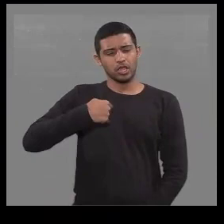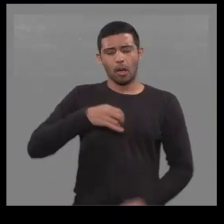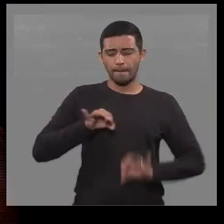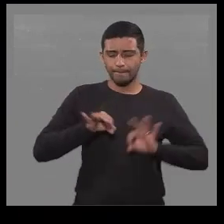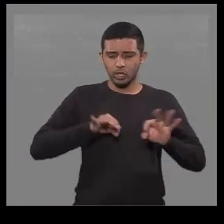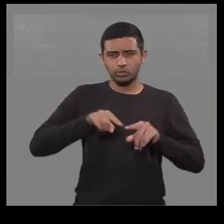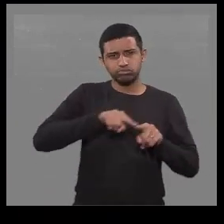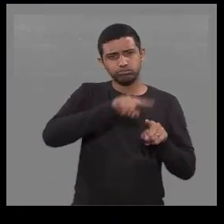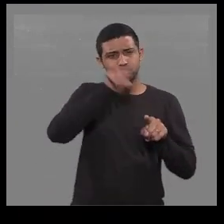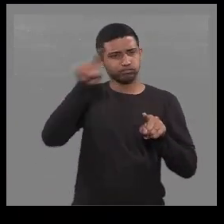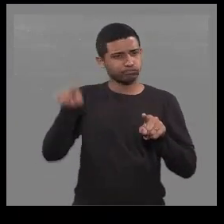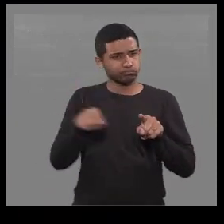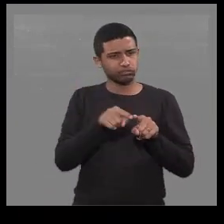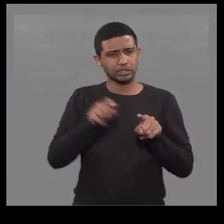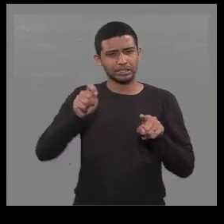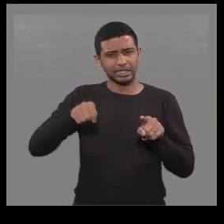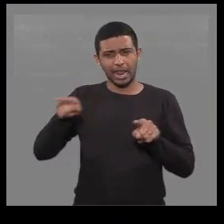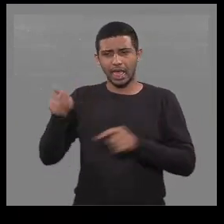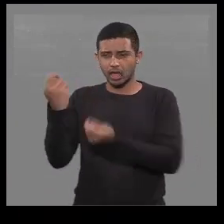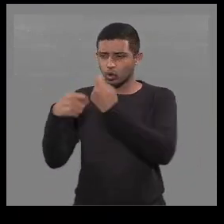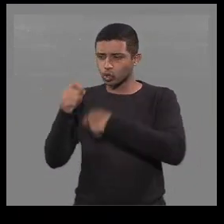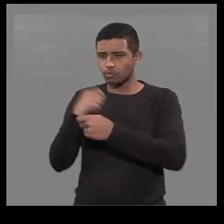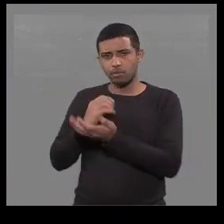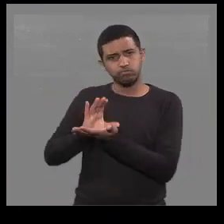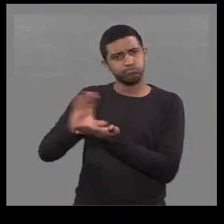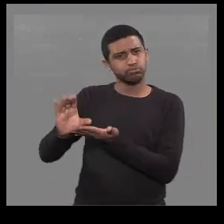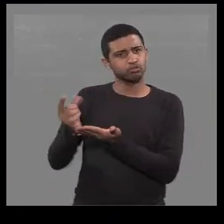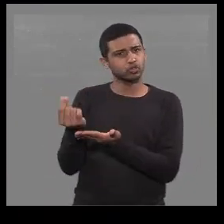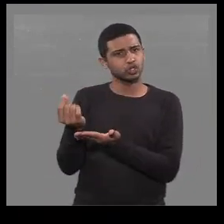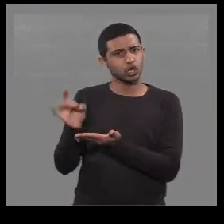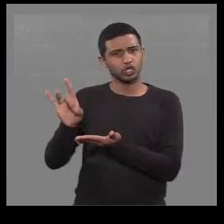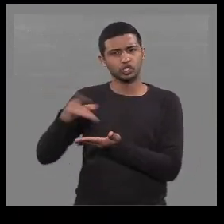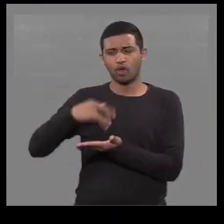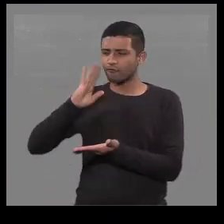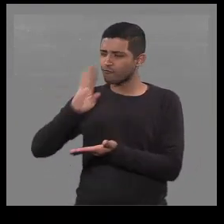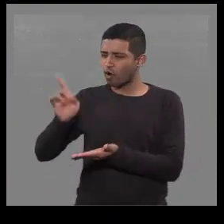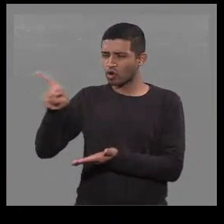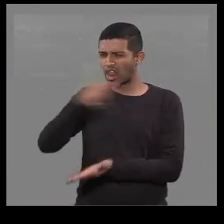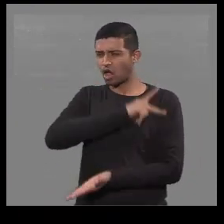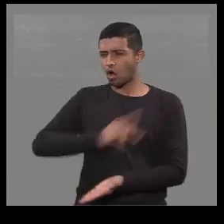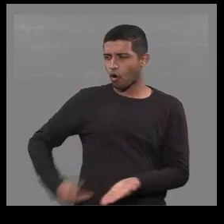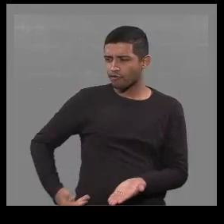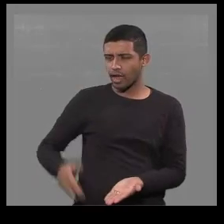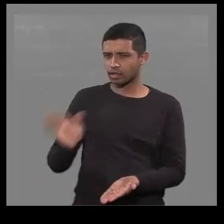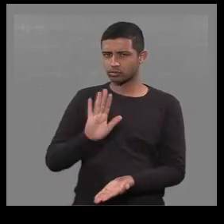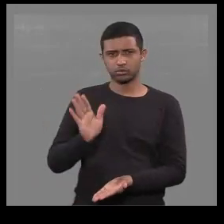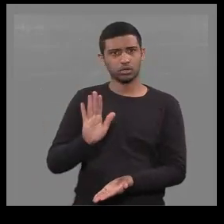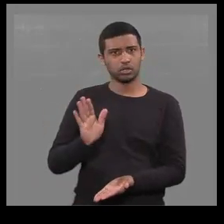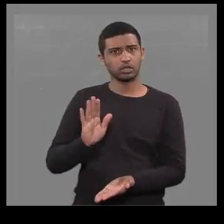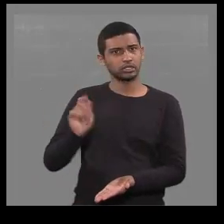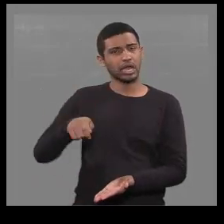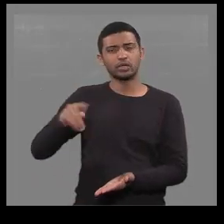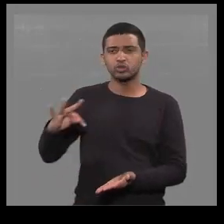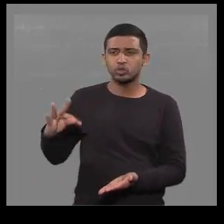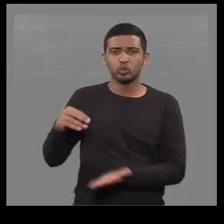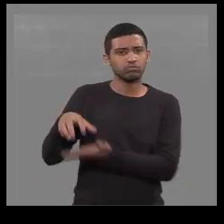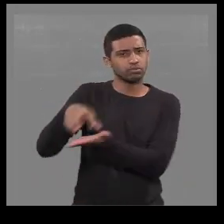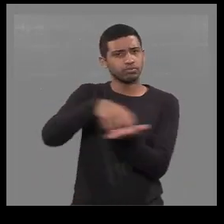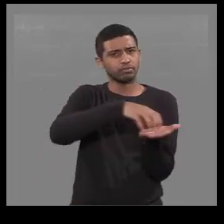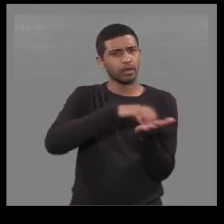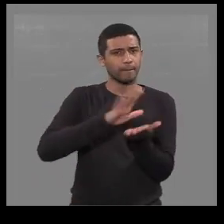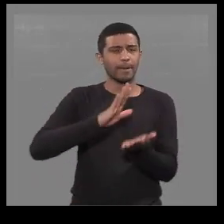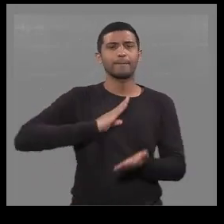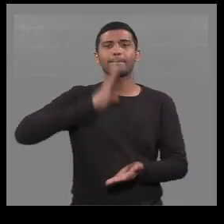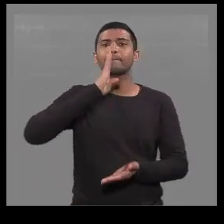circular, né, injetar dinheiro na economia não é apenas do governo para dentro